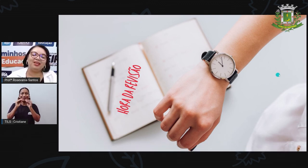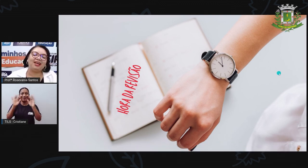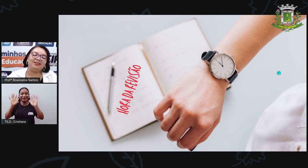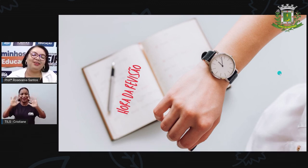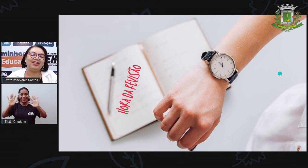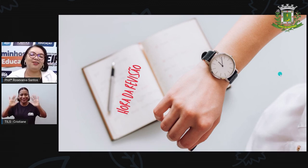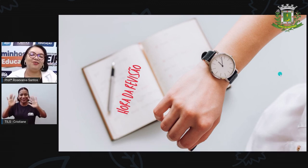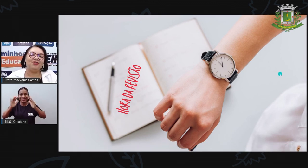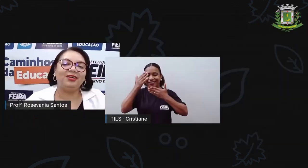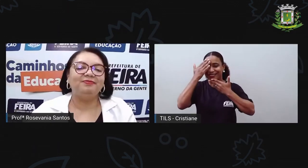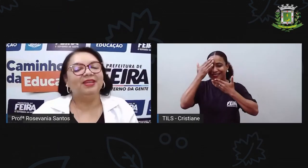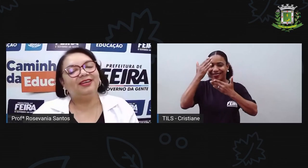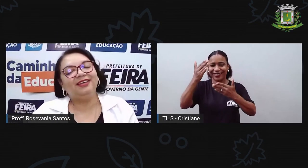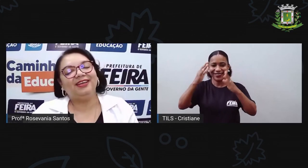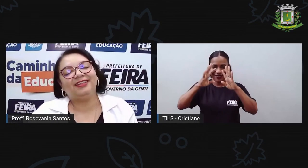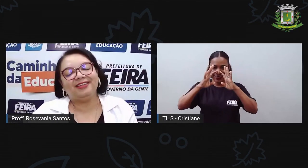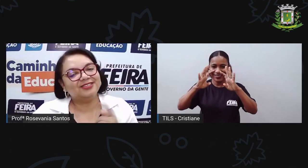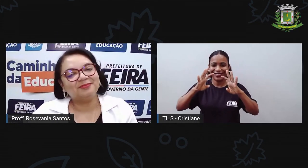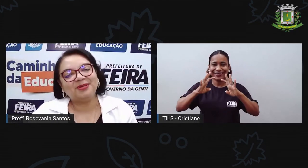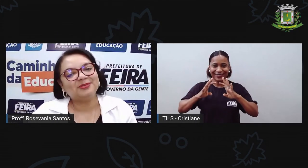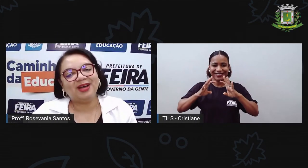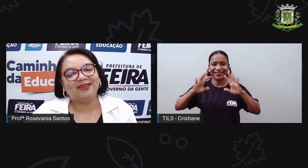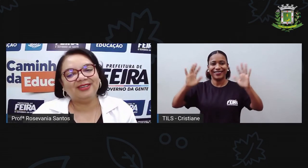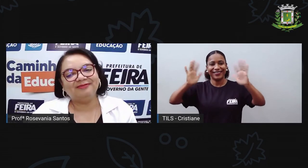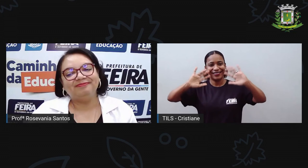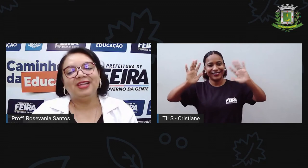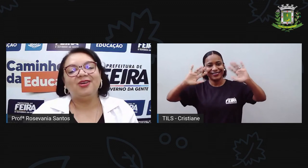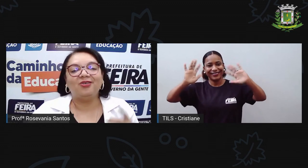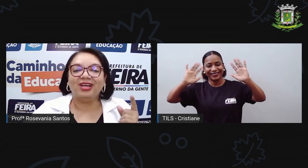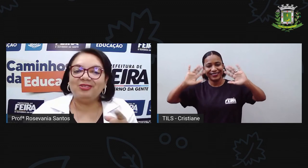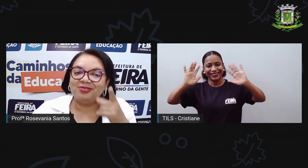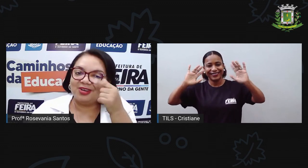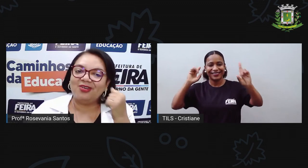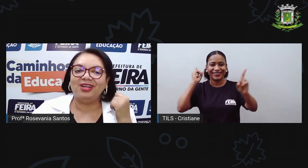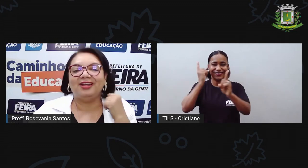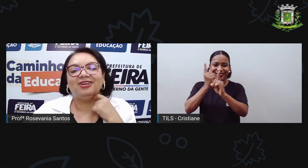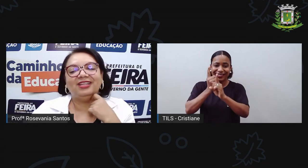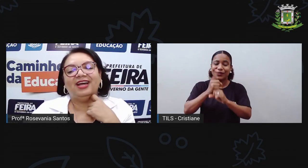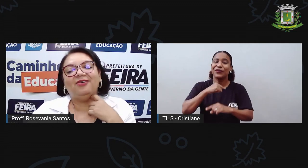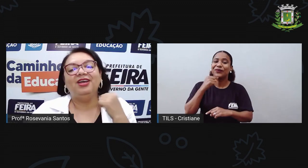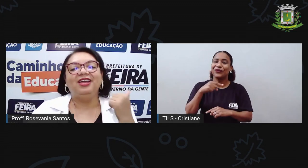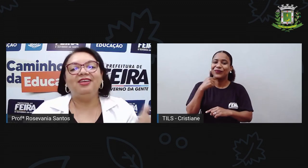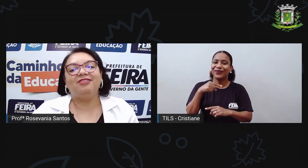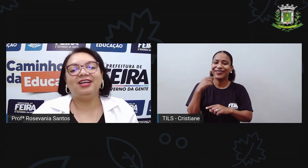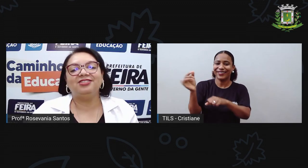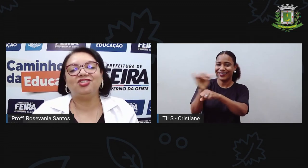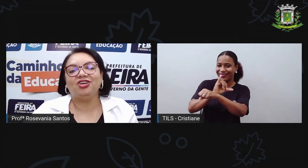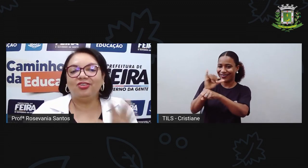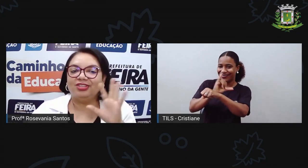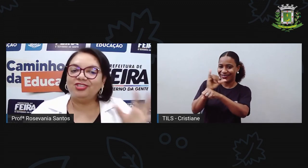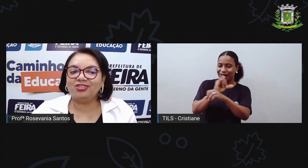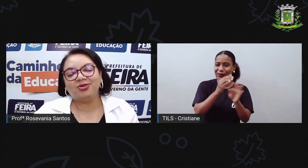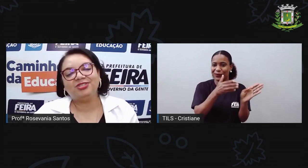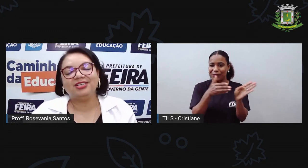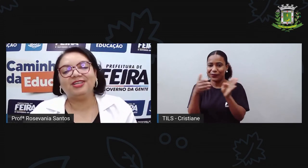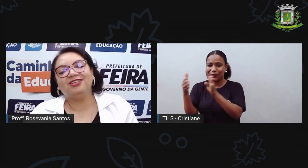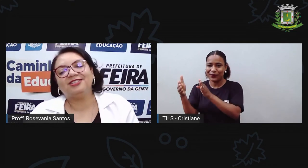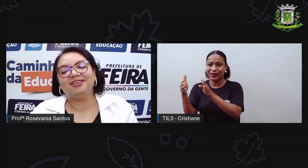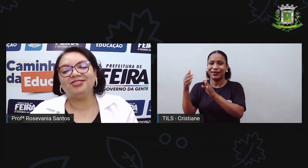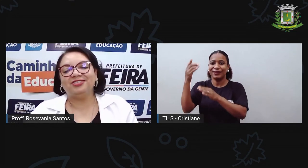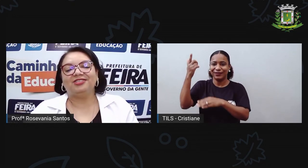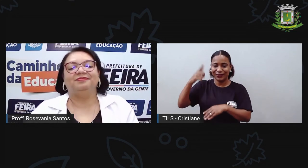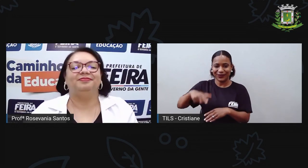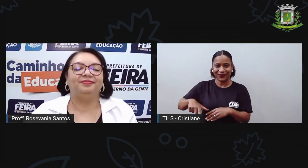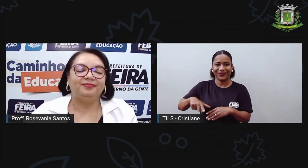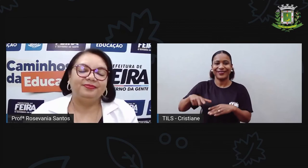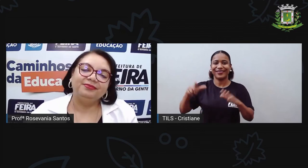por ter ficado até agora, e até a nossa próxima aula. Qualquer dúvida, corre lá no canal, e vai assistir, não deixa de curtir as aulas,